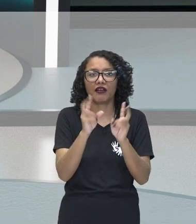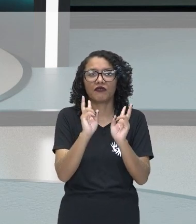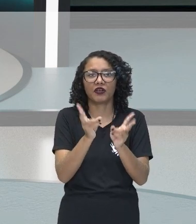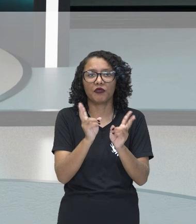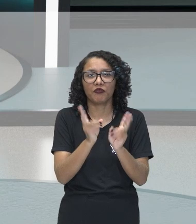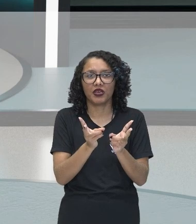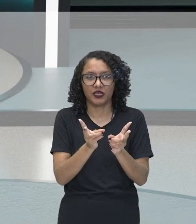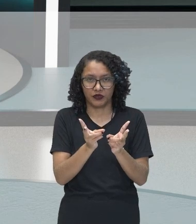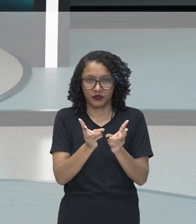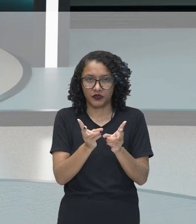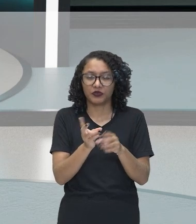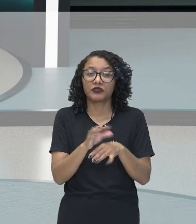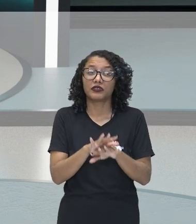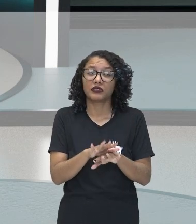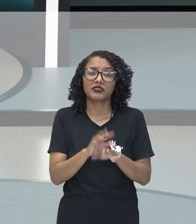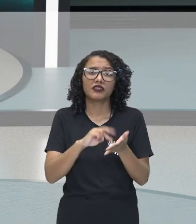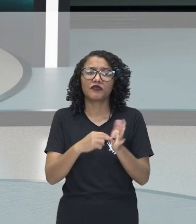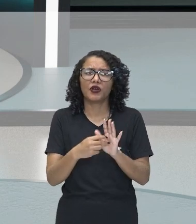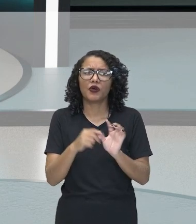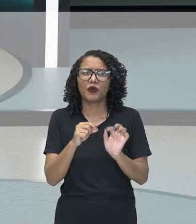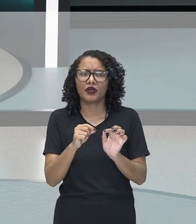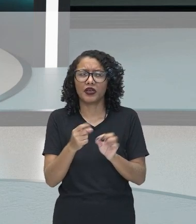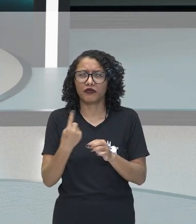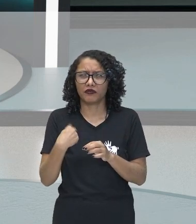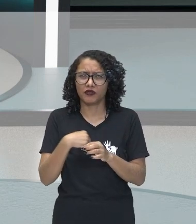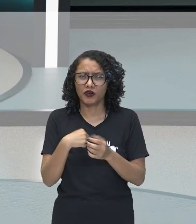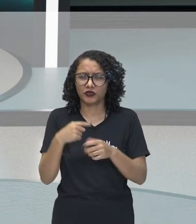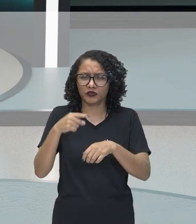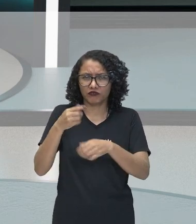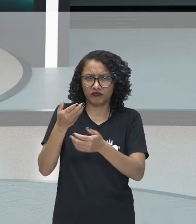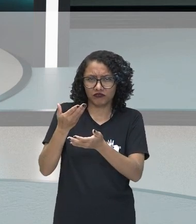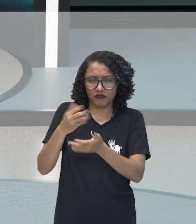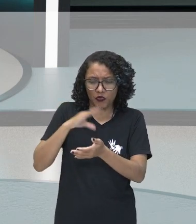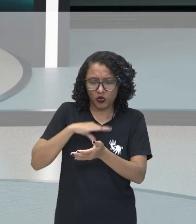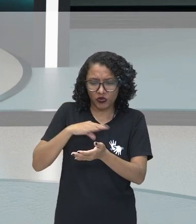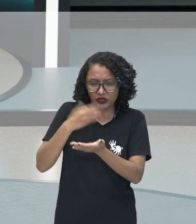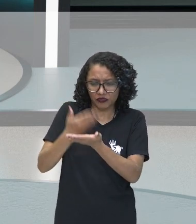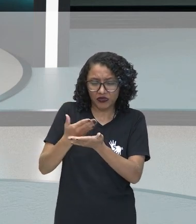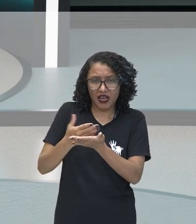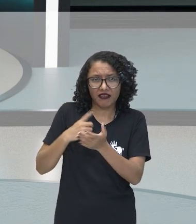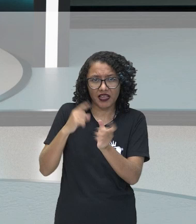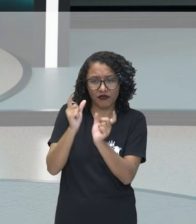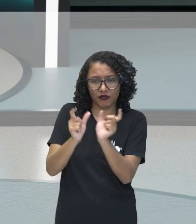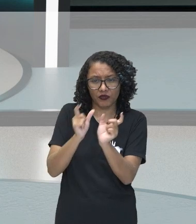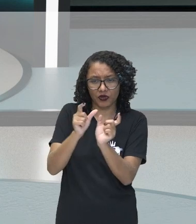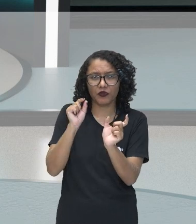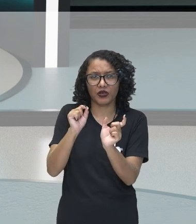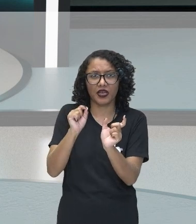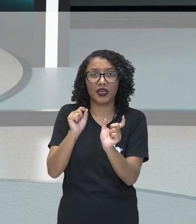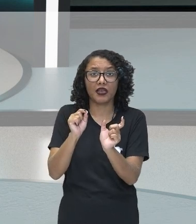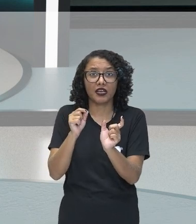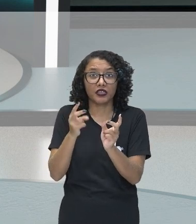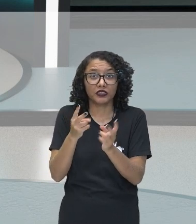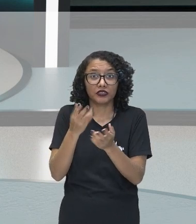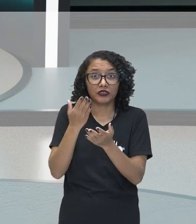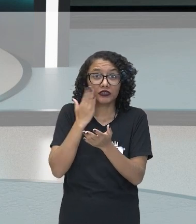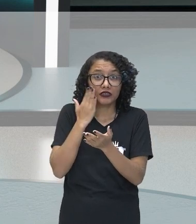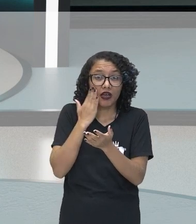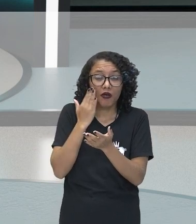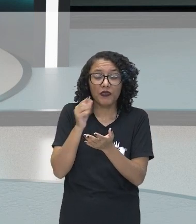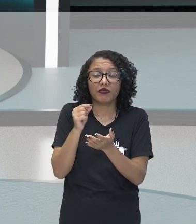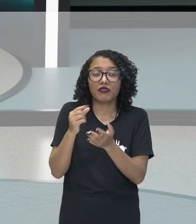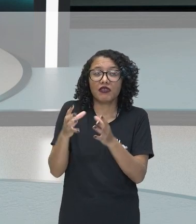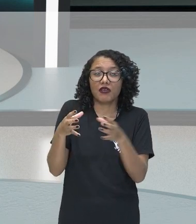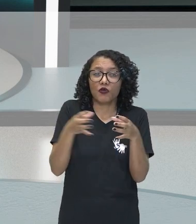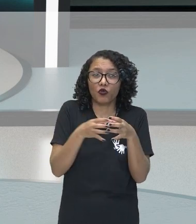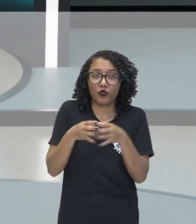Em língua portuguesa, quando nós estudamos morfologia, a gente descobre que o português possui 10 classes de palavras, entre elas